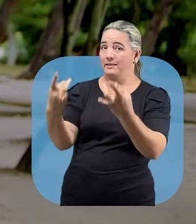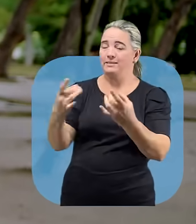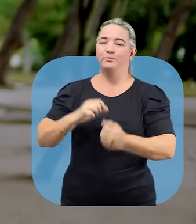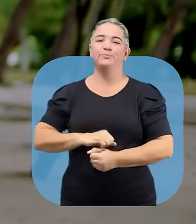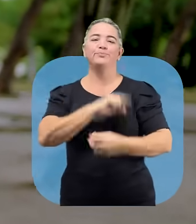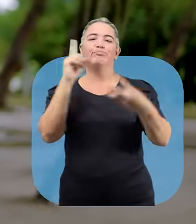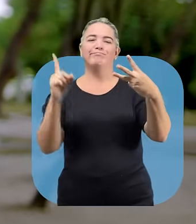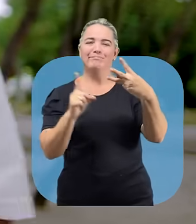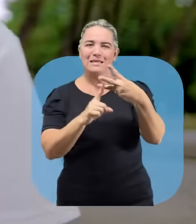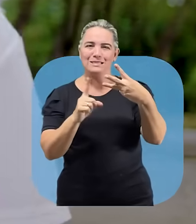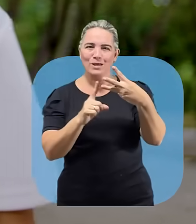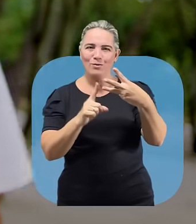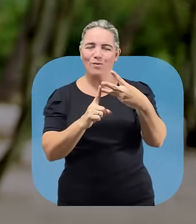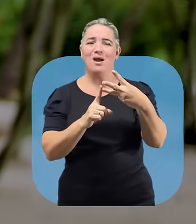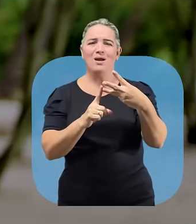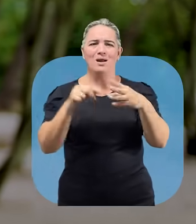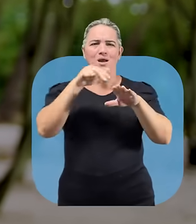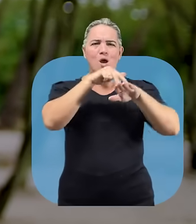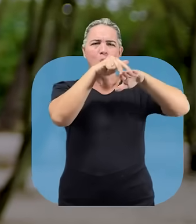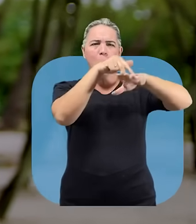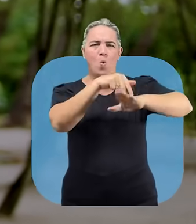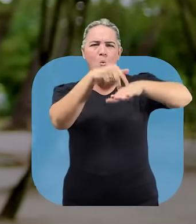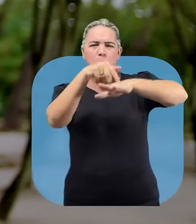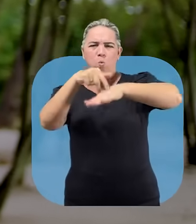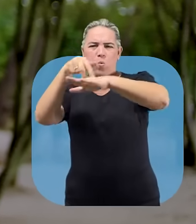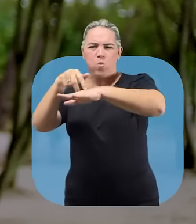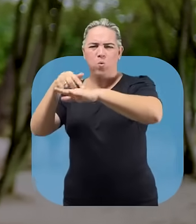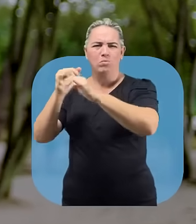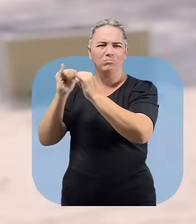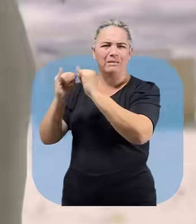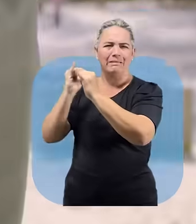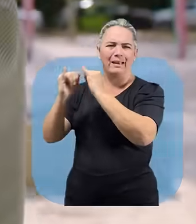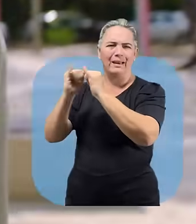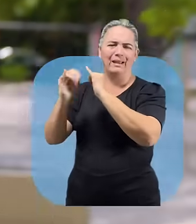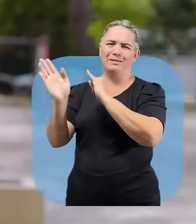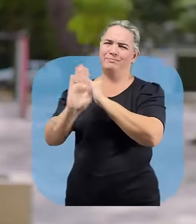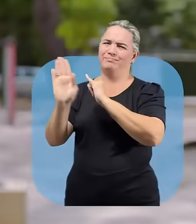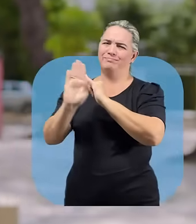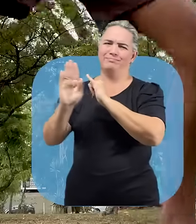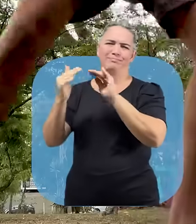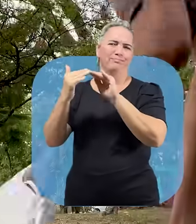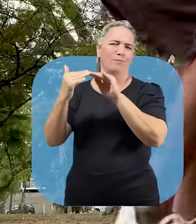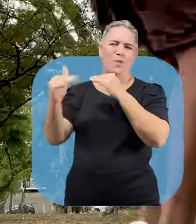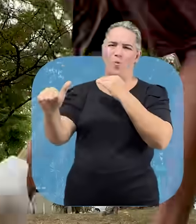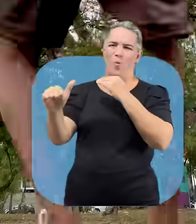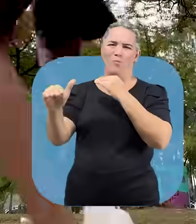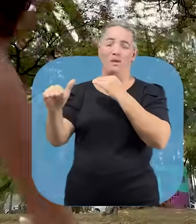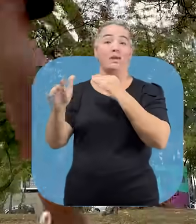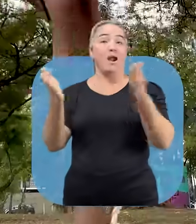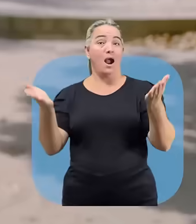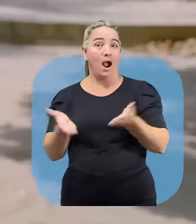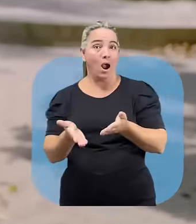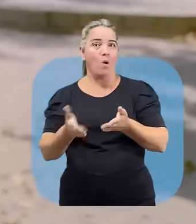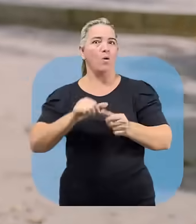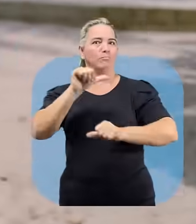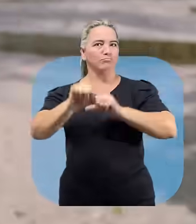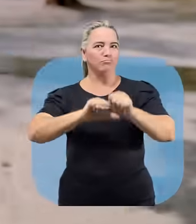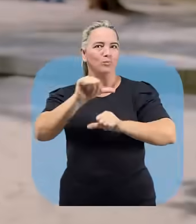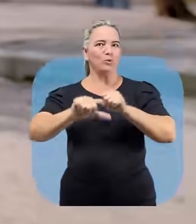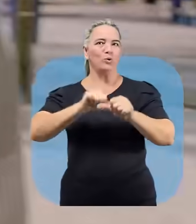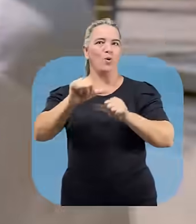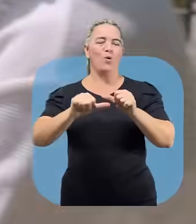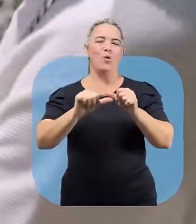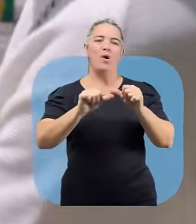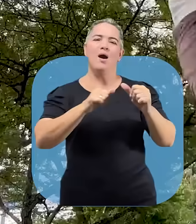em terceiro lugar, surfar na internet. Sinceramente, minha gente, quem é que usa essa expressão surfar na internet? Isso é do tempo